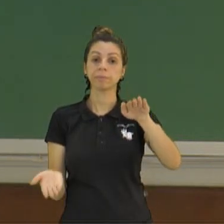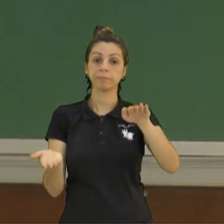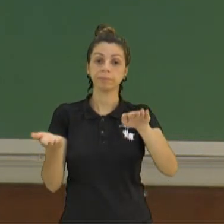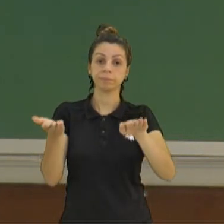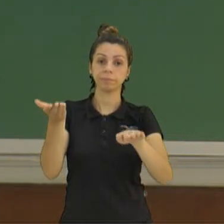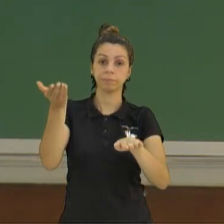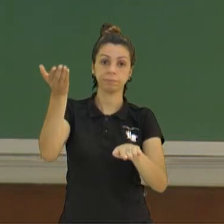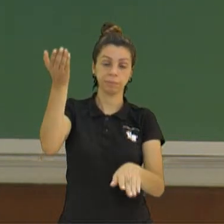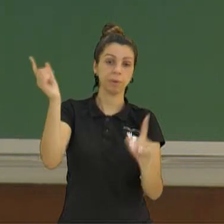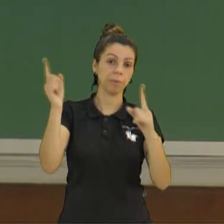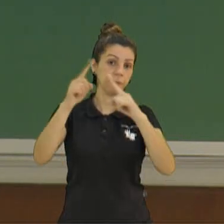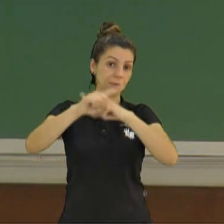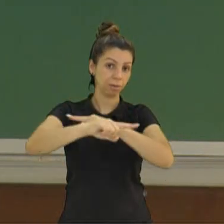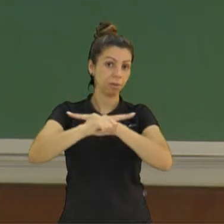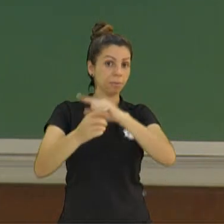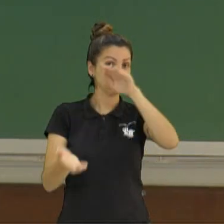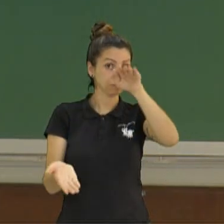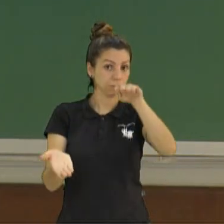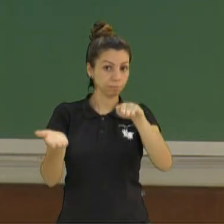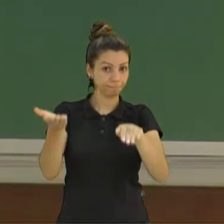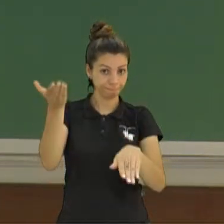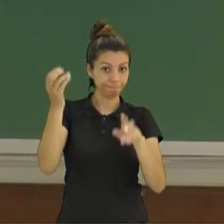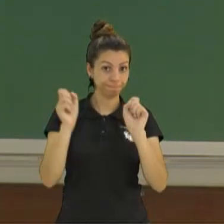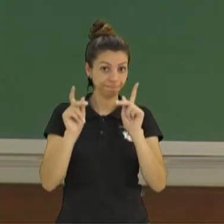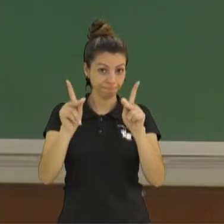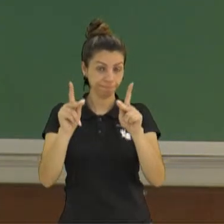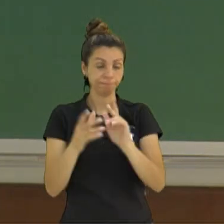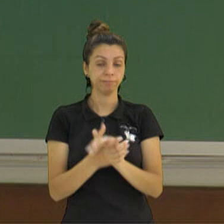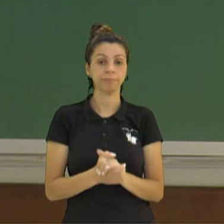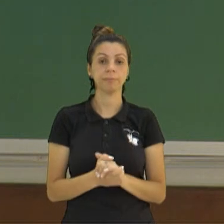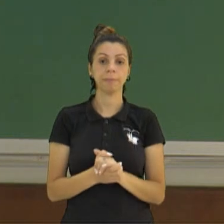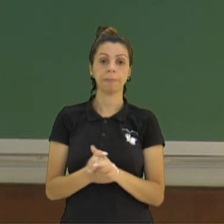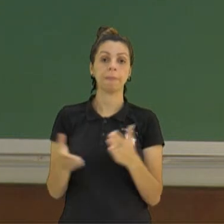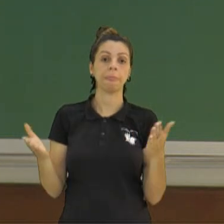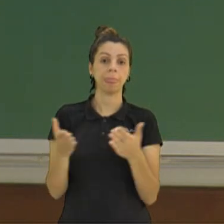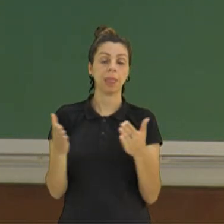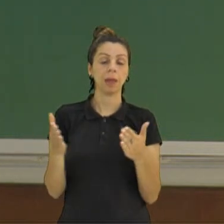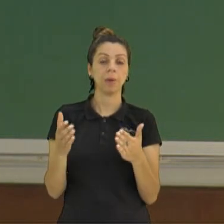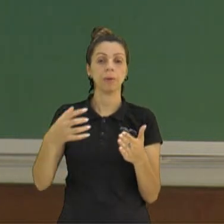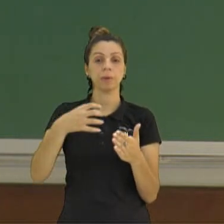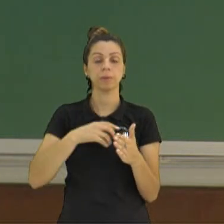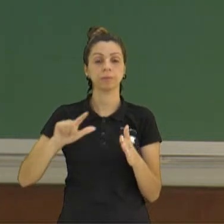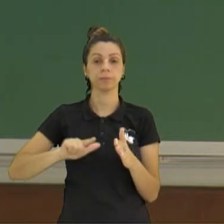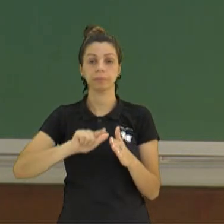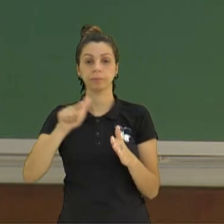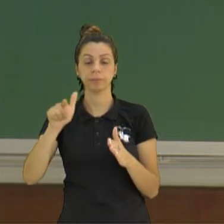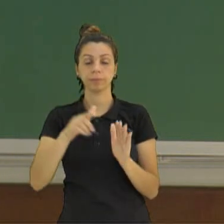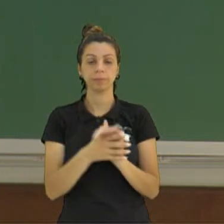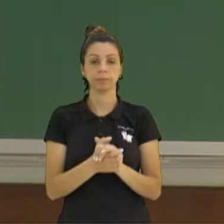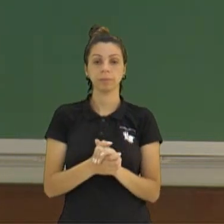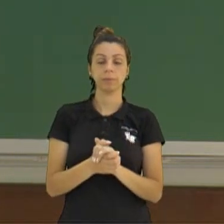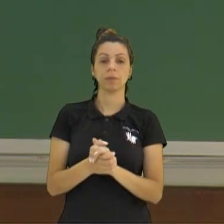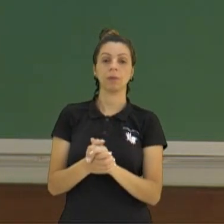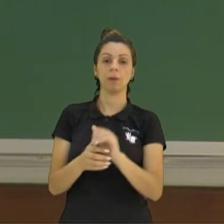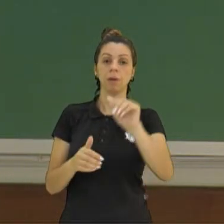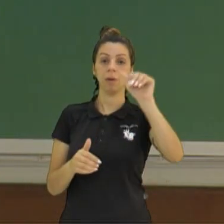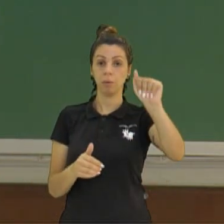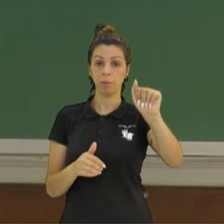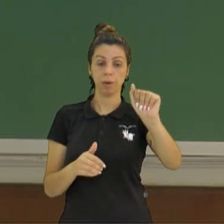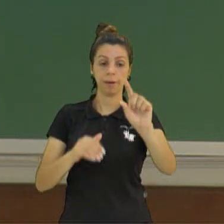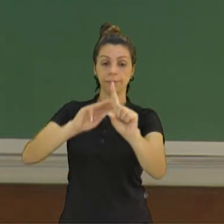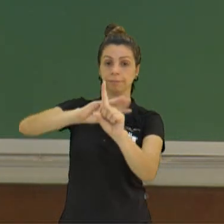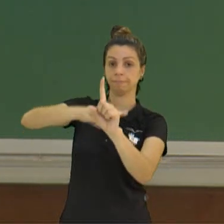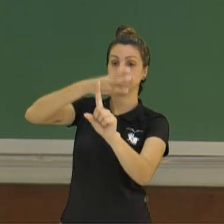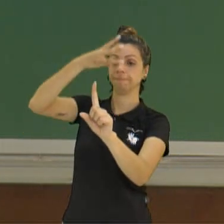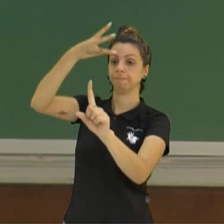Inversamente proporcionais. Beleza? Agora é o segundo caso. O A triplicando, nada se pode dizer de